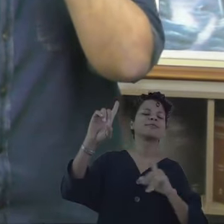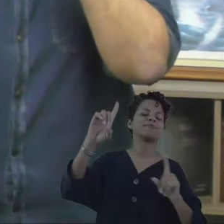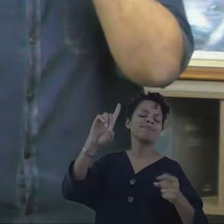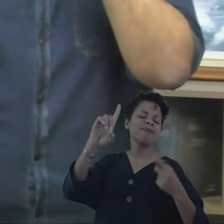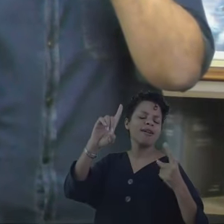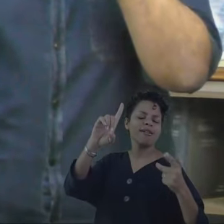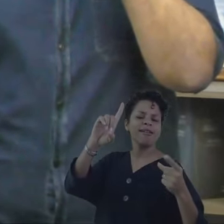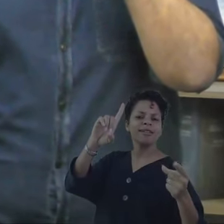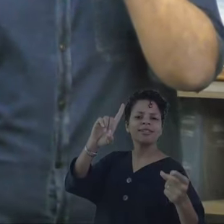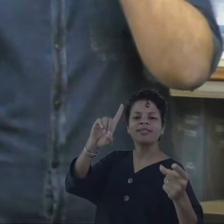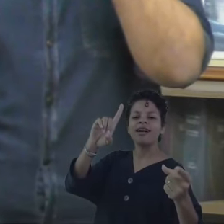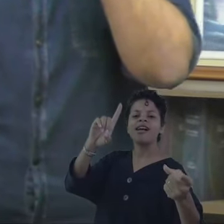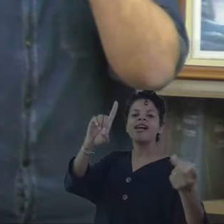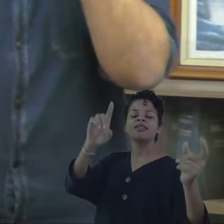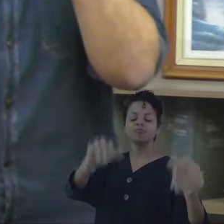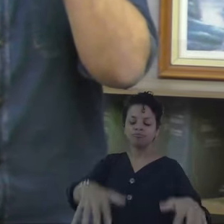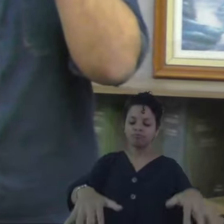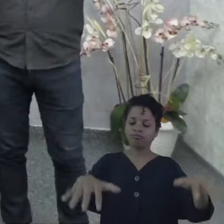eterno e